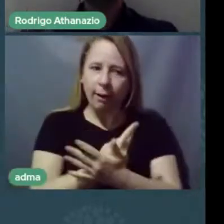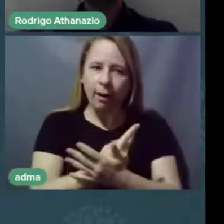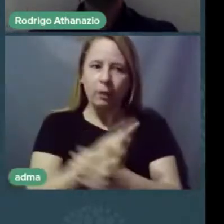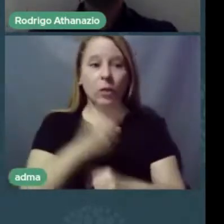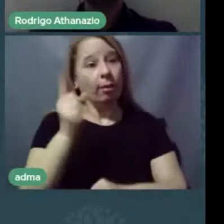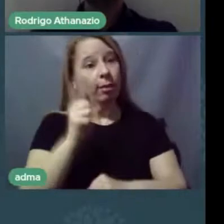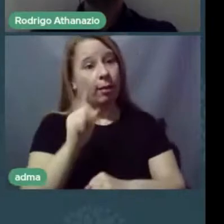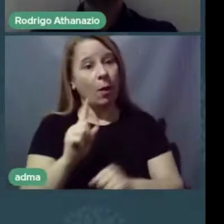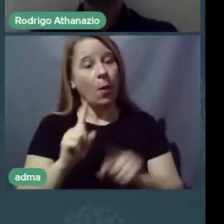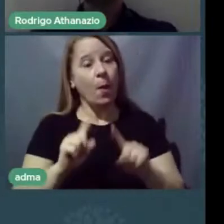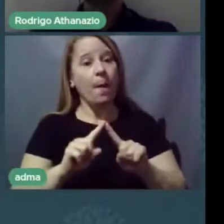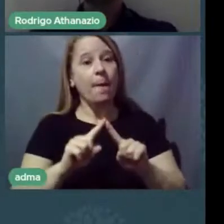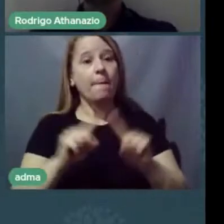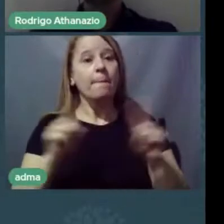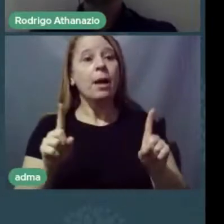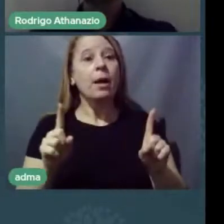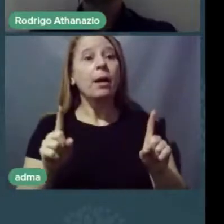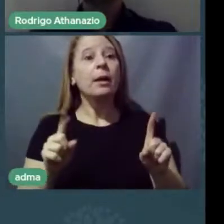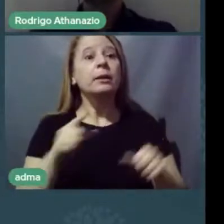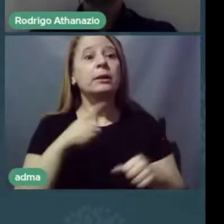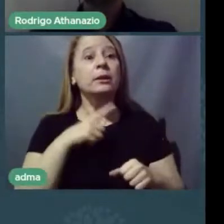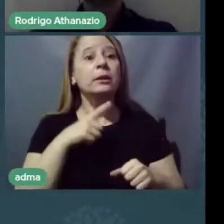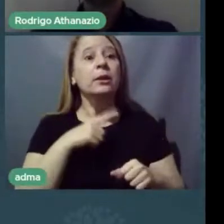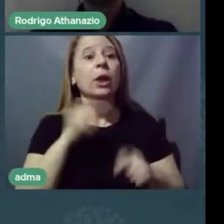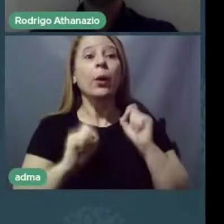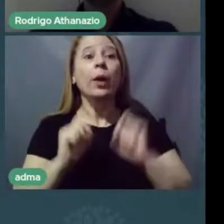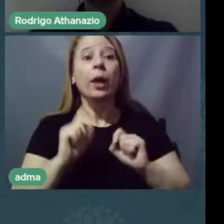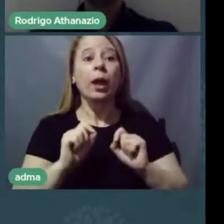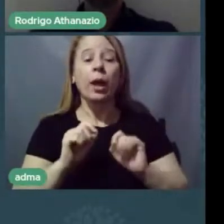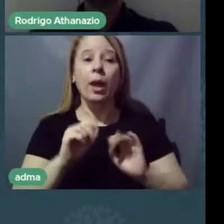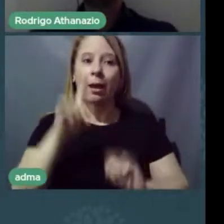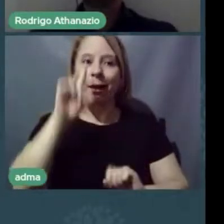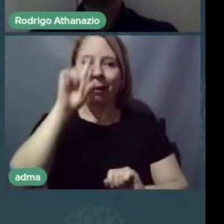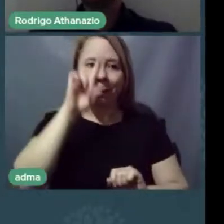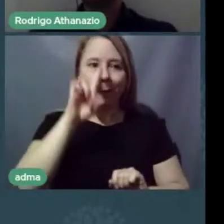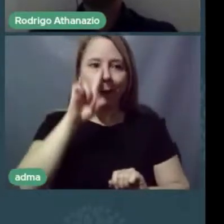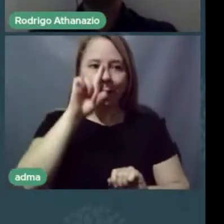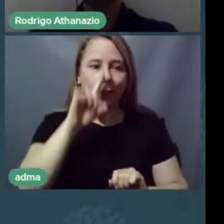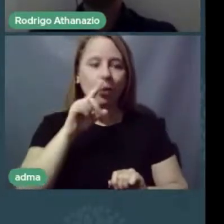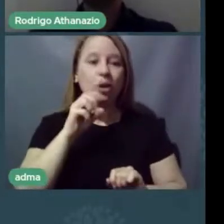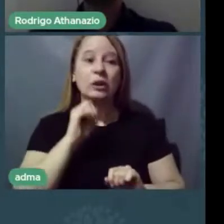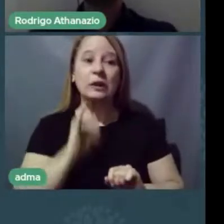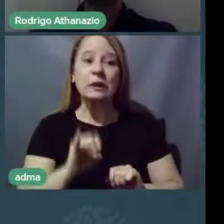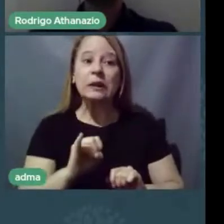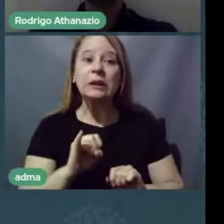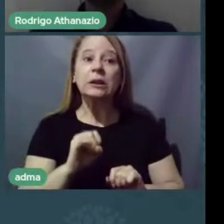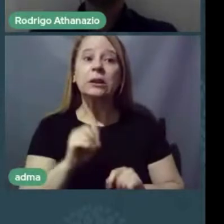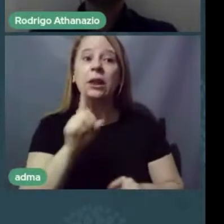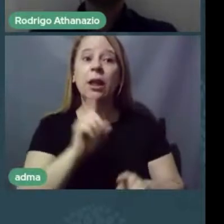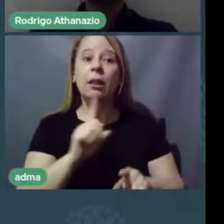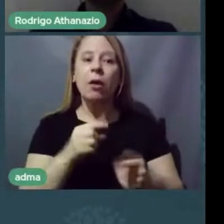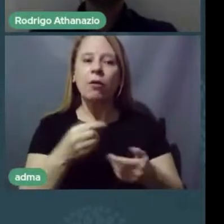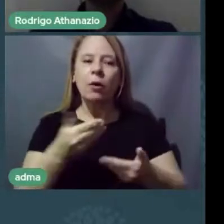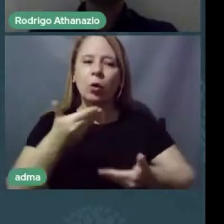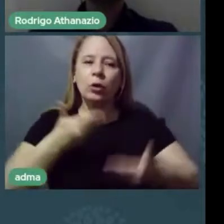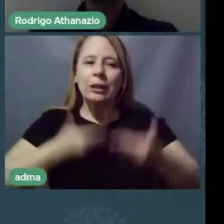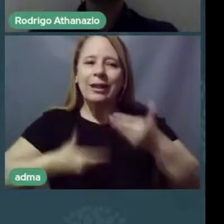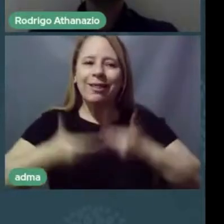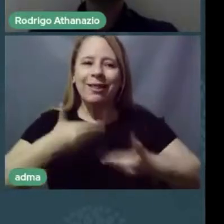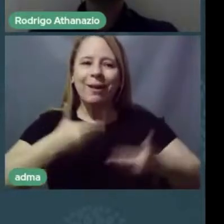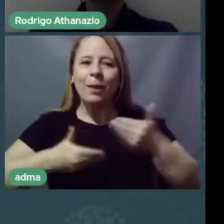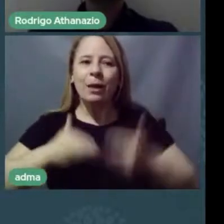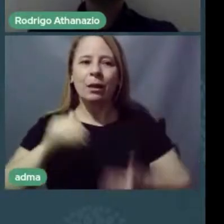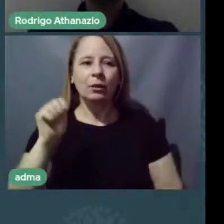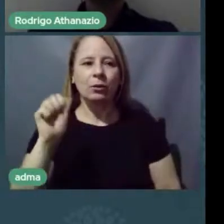gente aprendeu ao longo do tempo dos riscos que isso pode fazer se a gente não olhar direito o tratamento da asma.